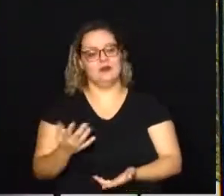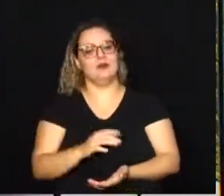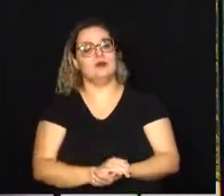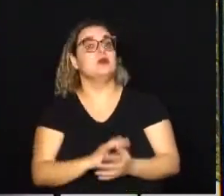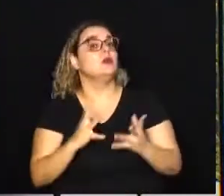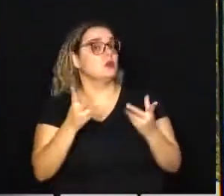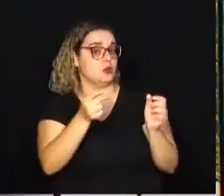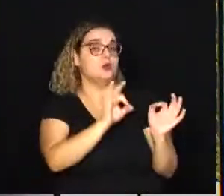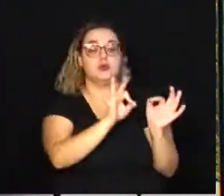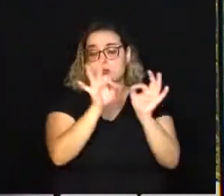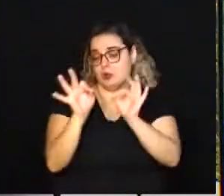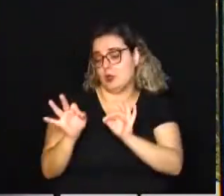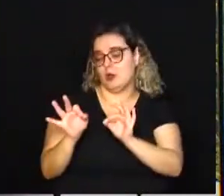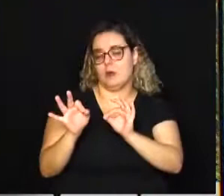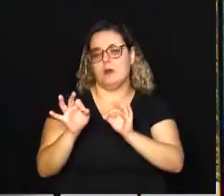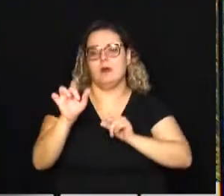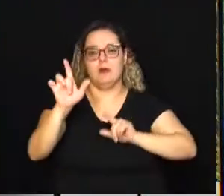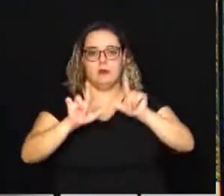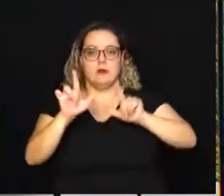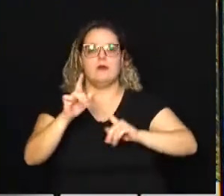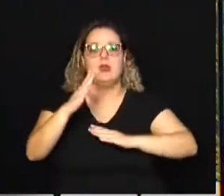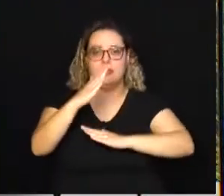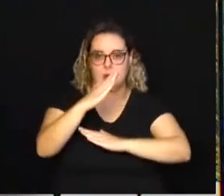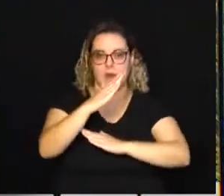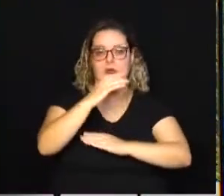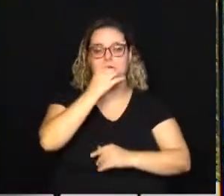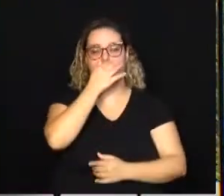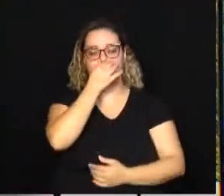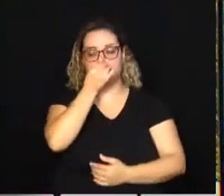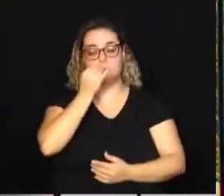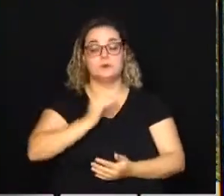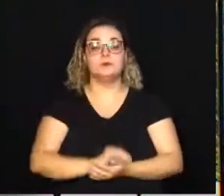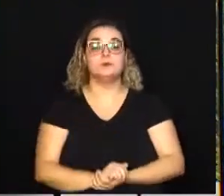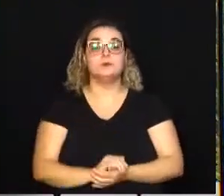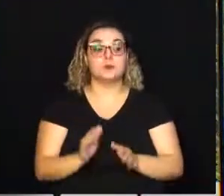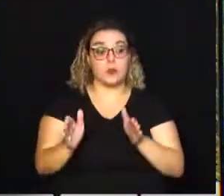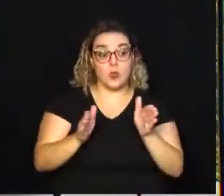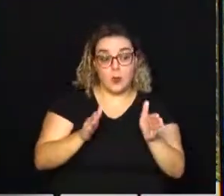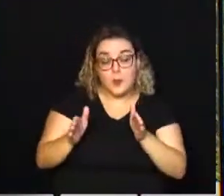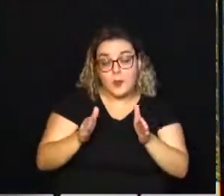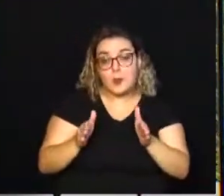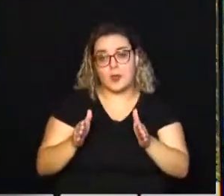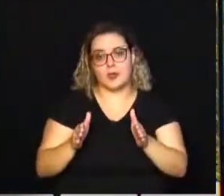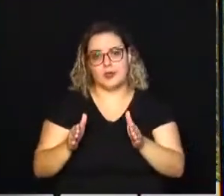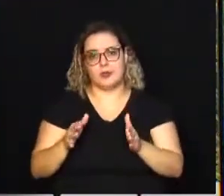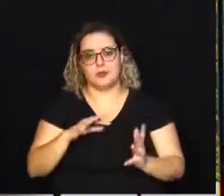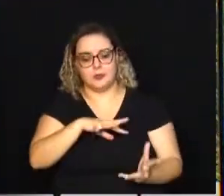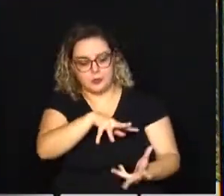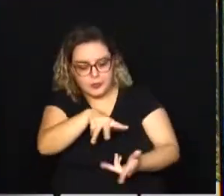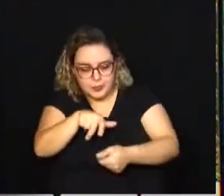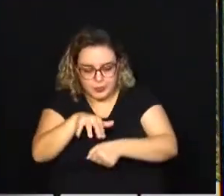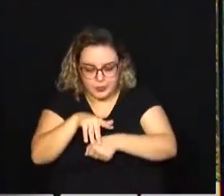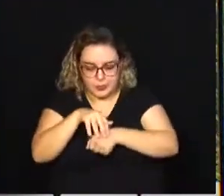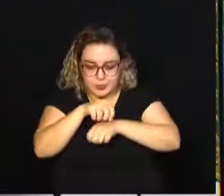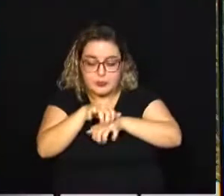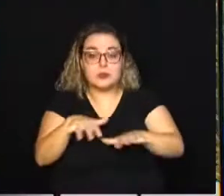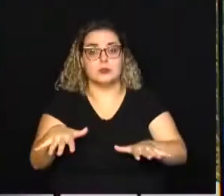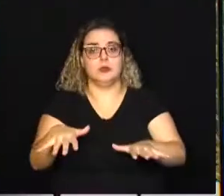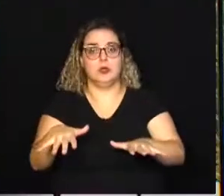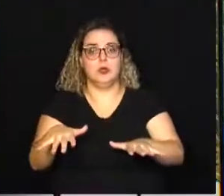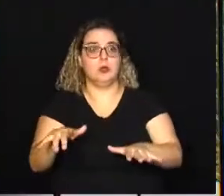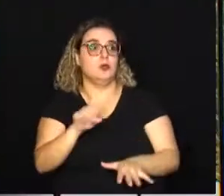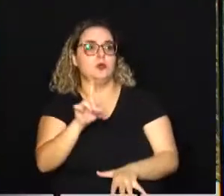acompanham, na TV Câmara. Veja, a situação da pandemia, ela não é uma situação, ela não é um